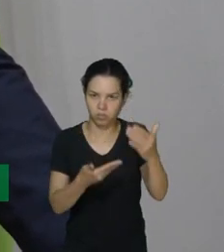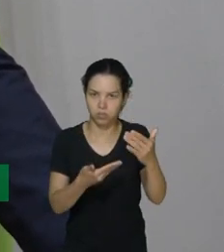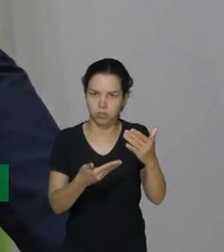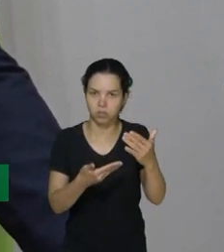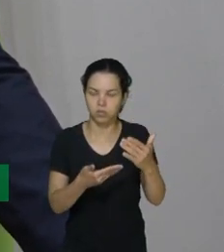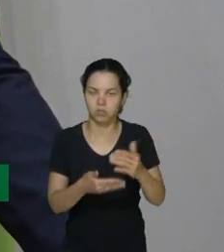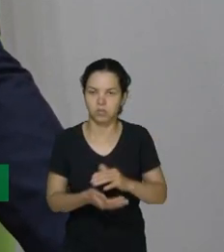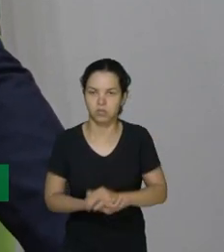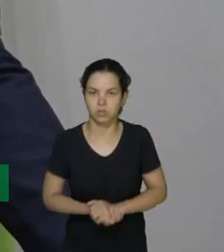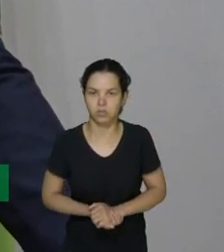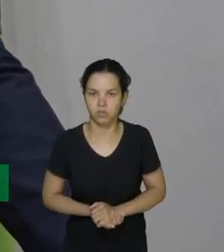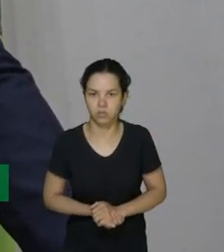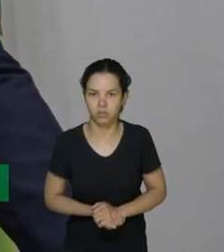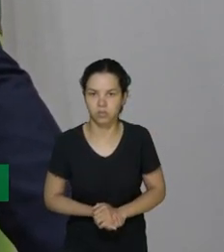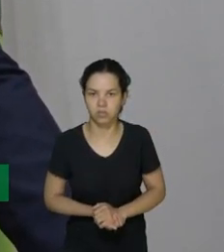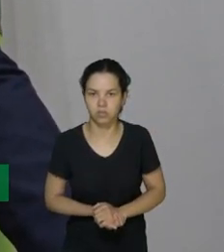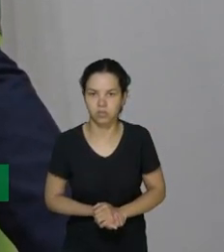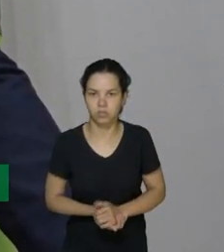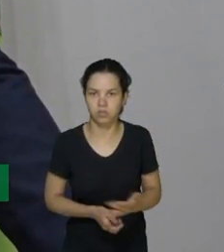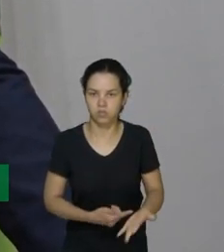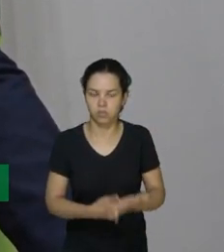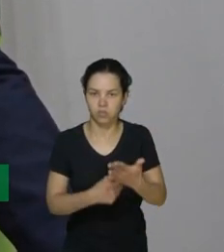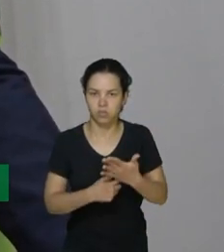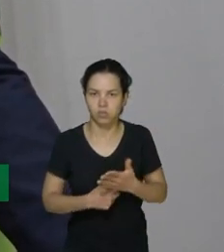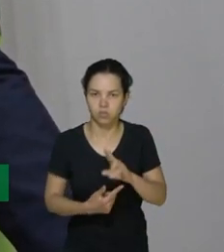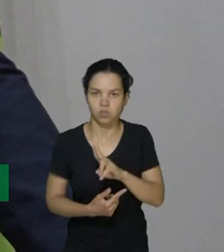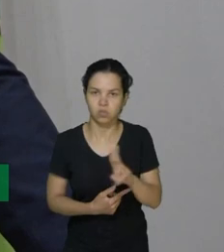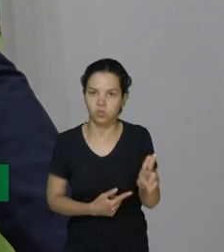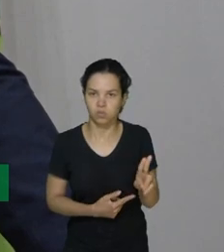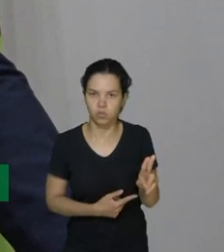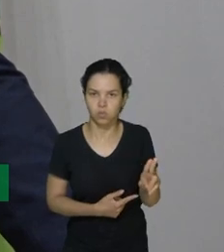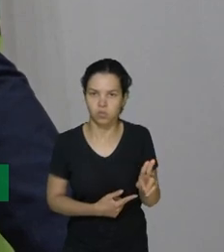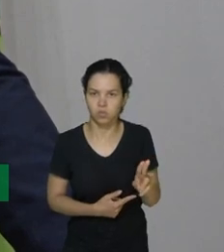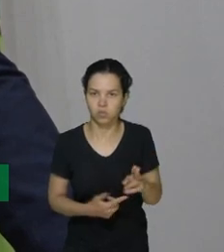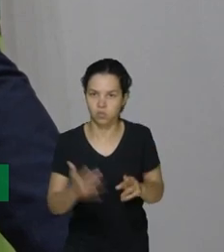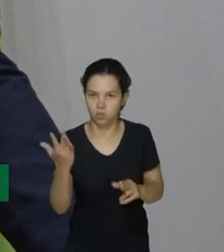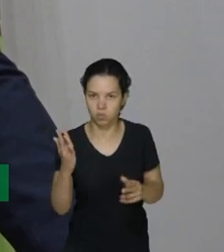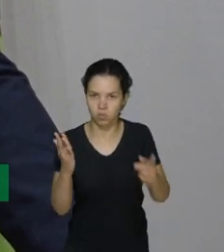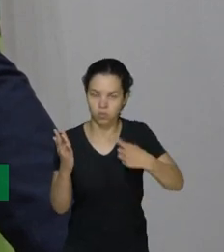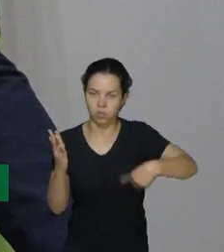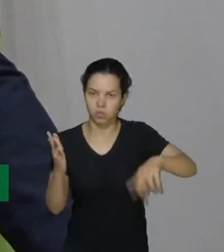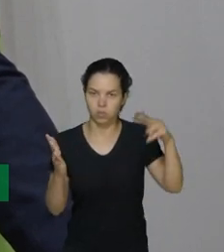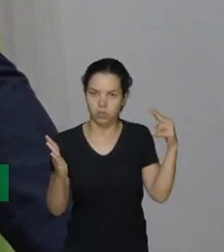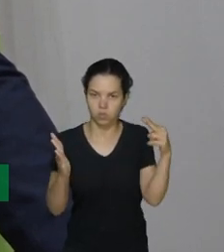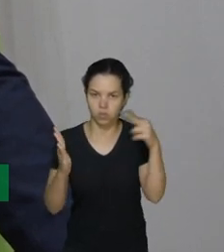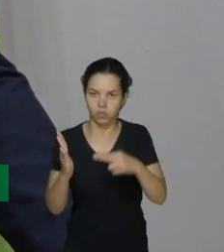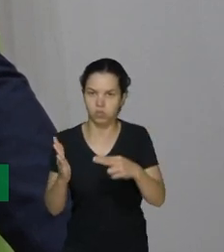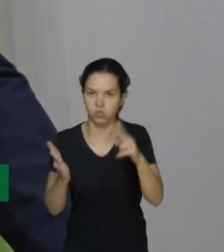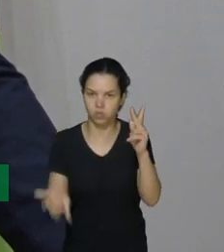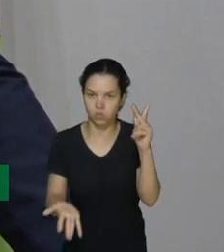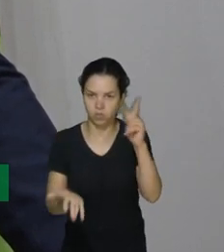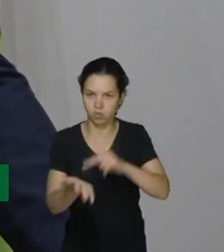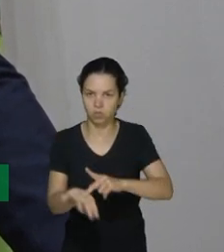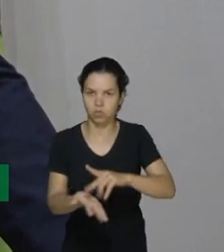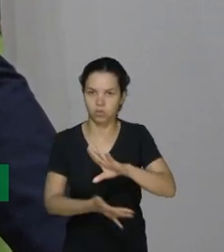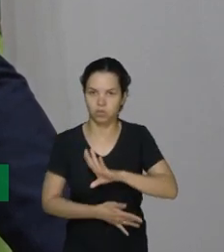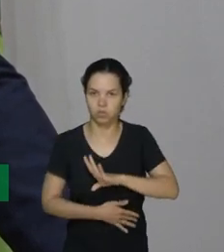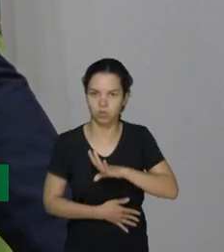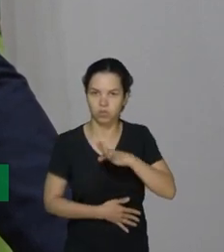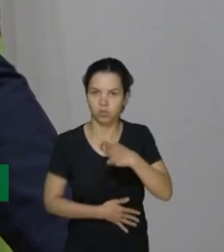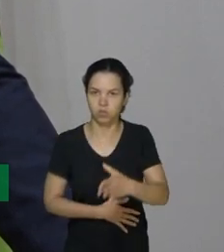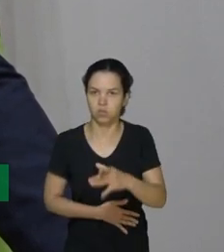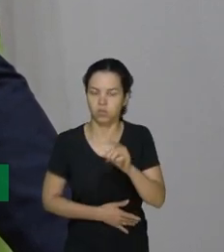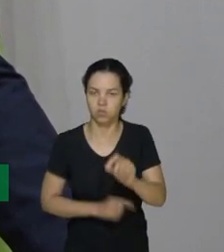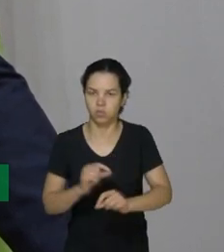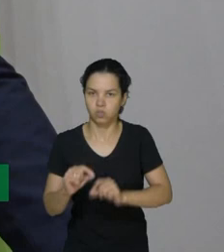emprestado o seu nome, ser um espelho para que a gente possa olhar para ver o que é a verdadeira coragem, o que é o